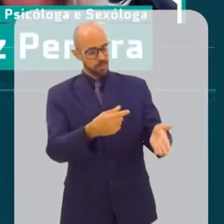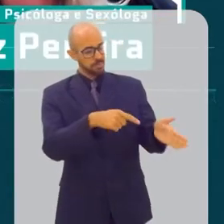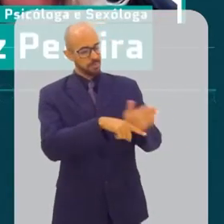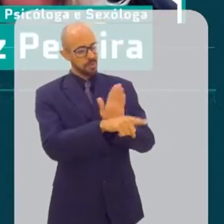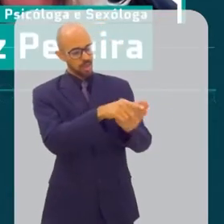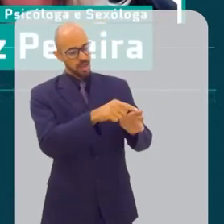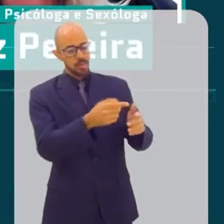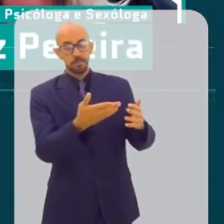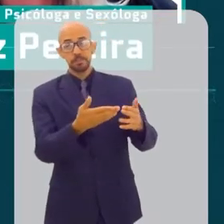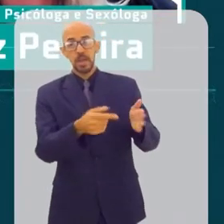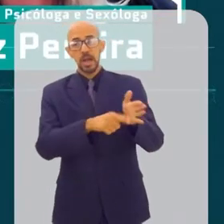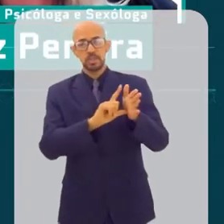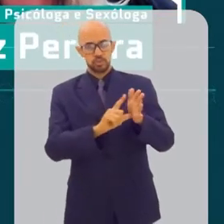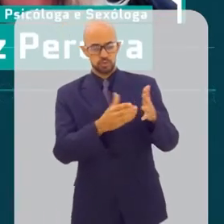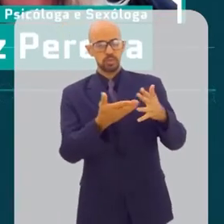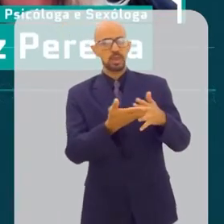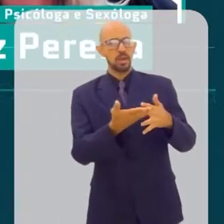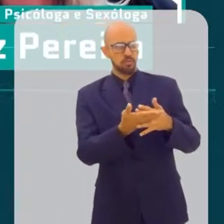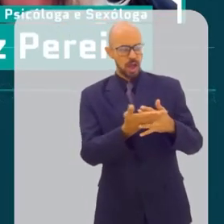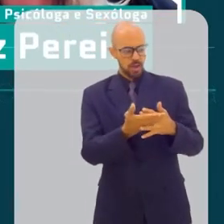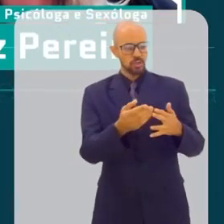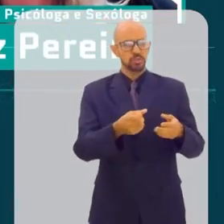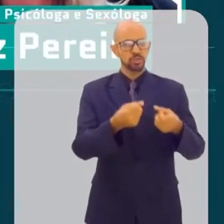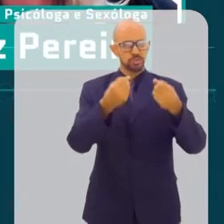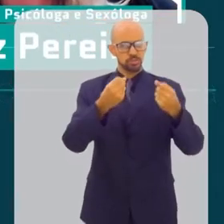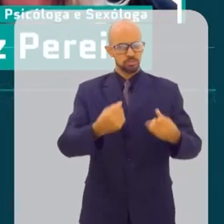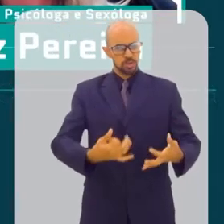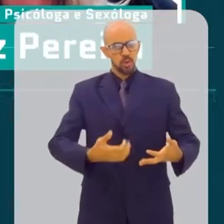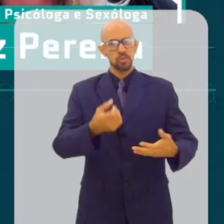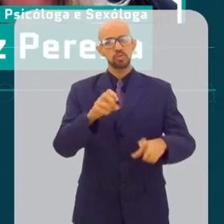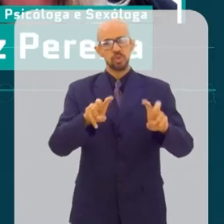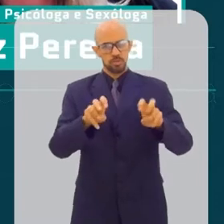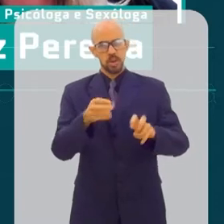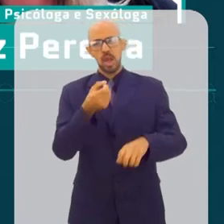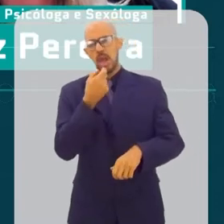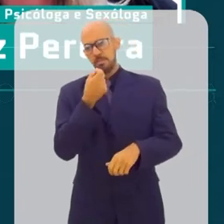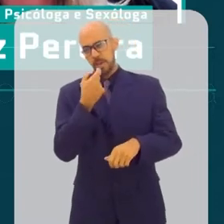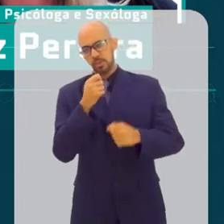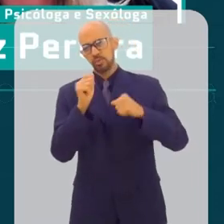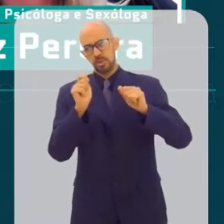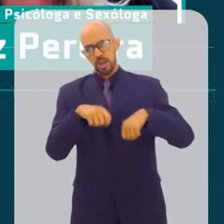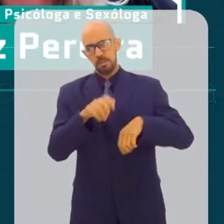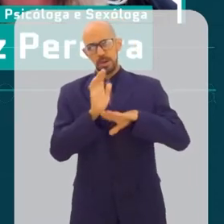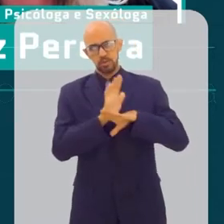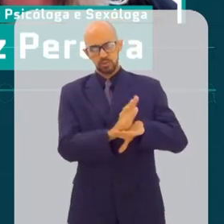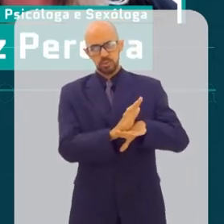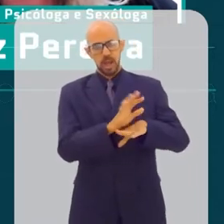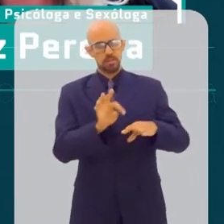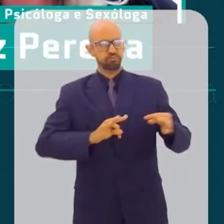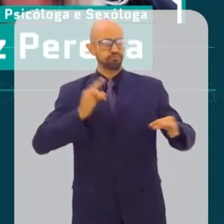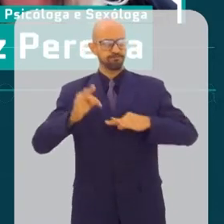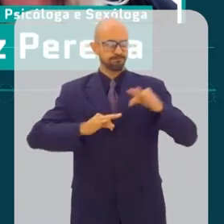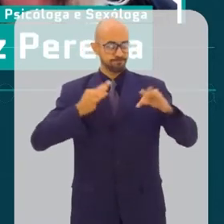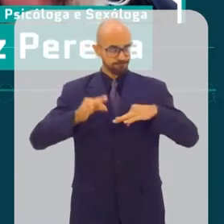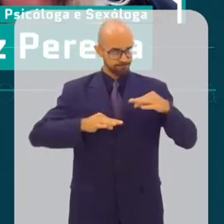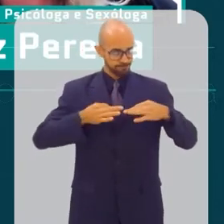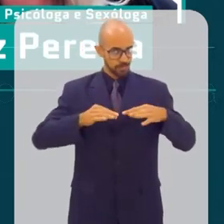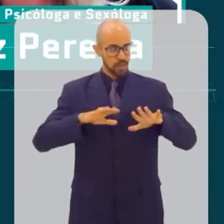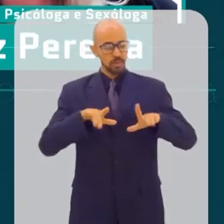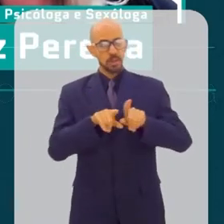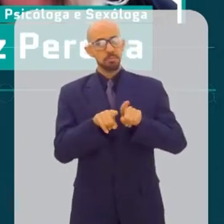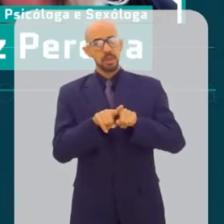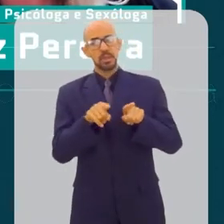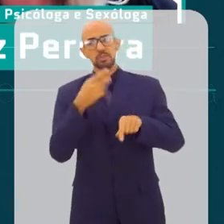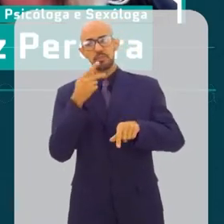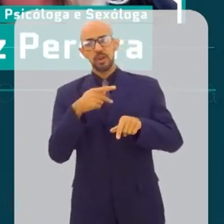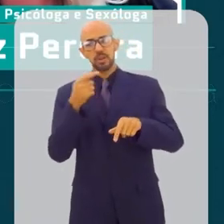Karina, no bloco anterior a gente estava falando sobre medicamentos, né, que podem ajudar no libido e tal,